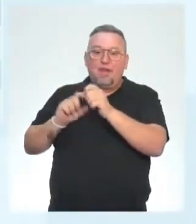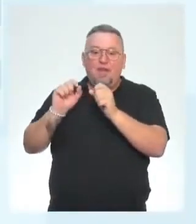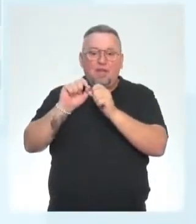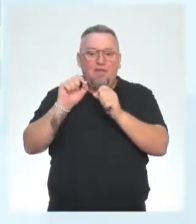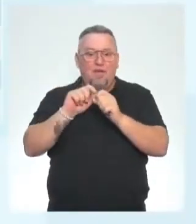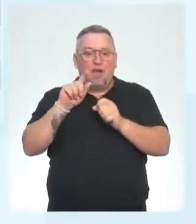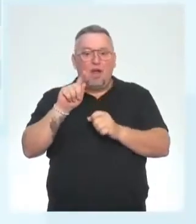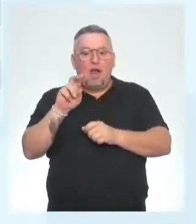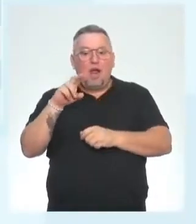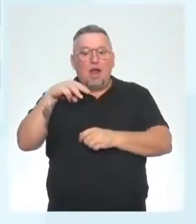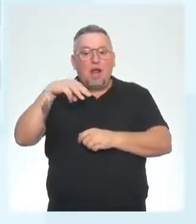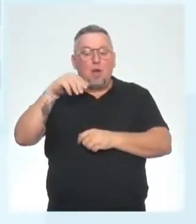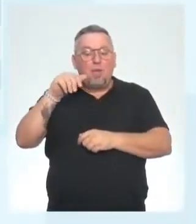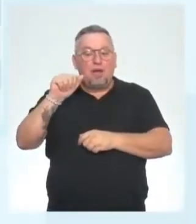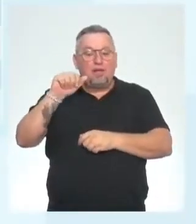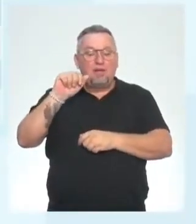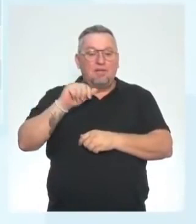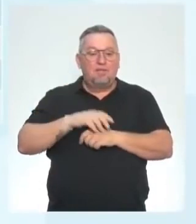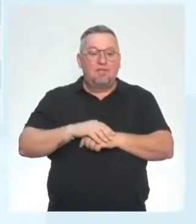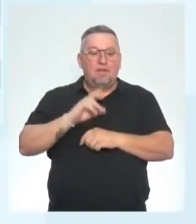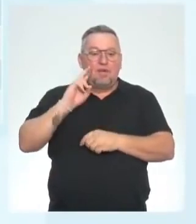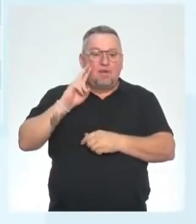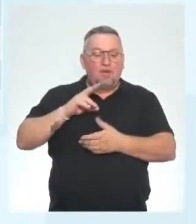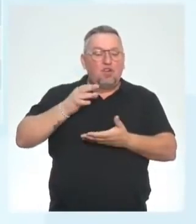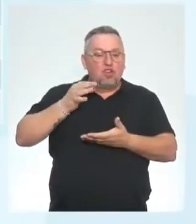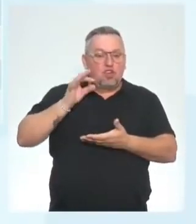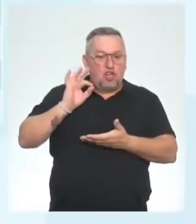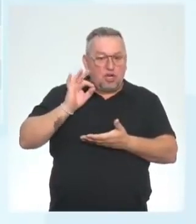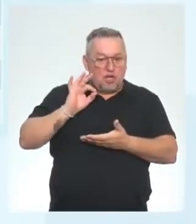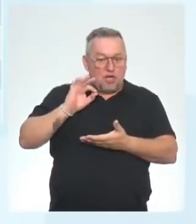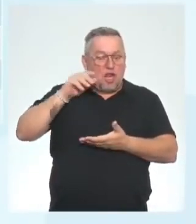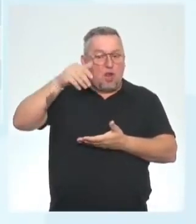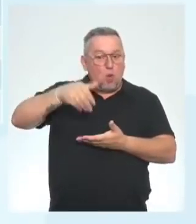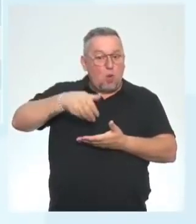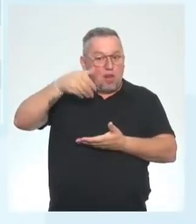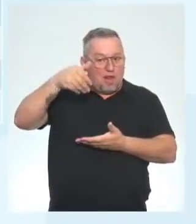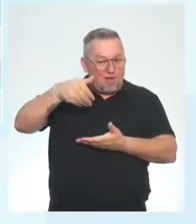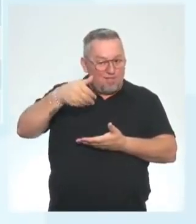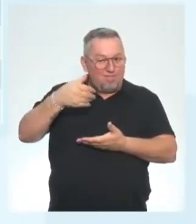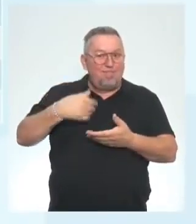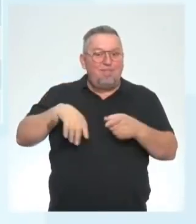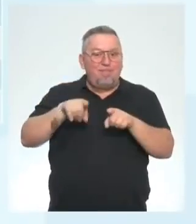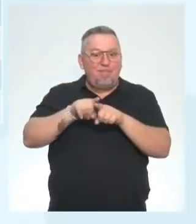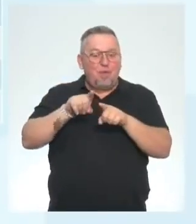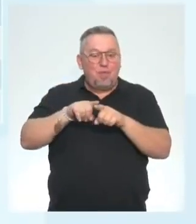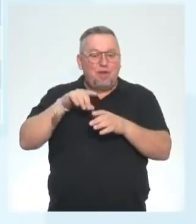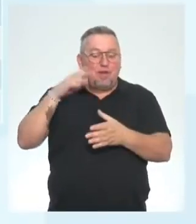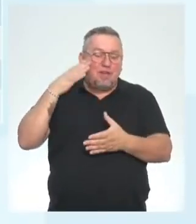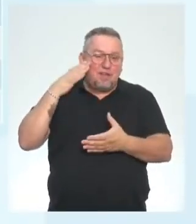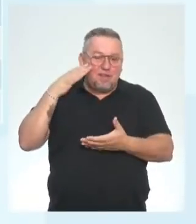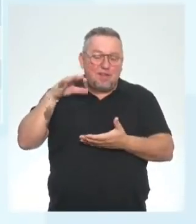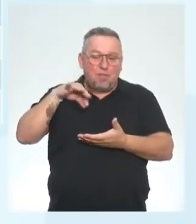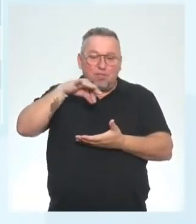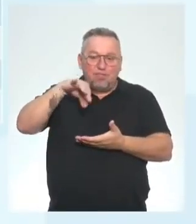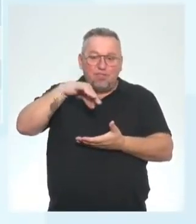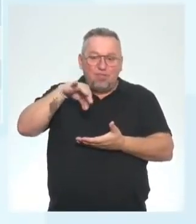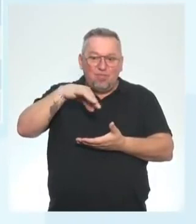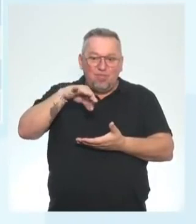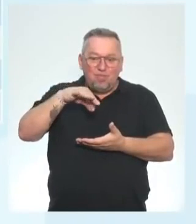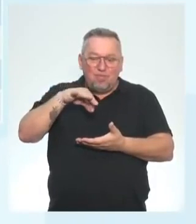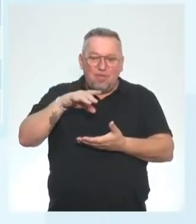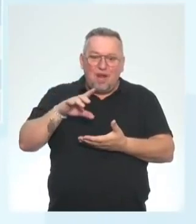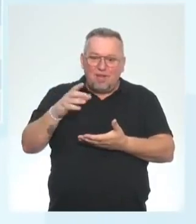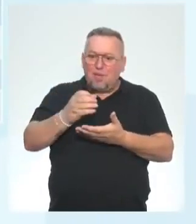né? Então eu peguei uma ideia da xícara e da colher, Tony. Legal. Então a xícara, quando a gente pega lá, todo mundo acha